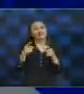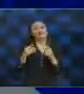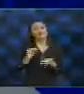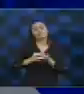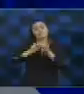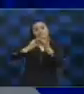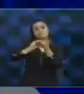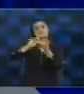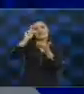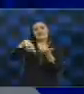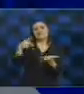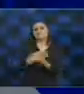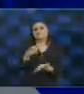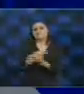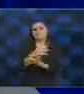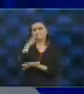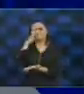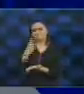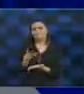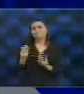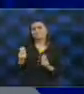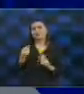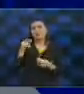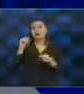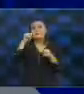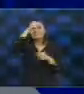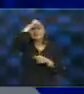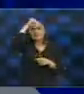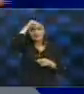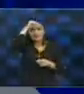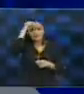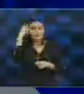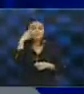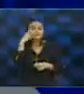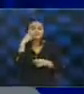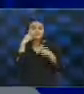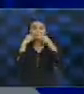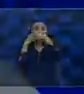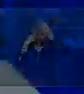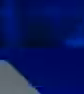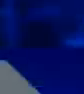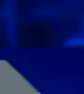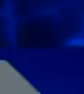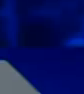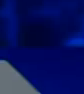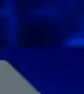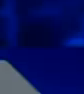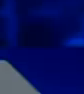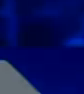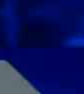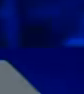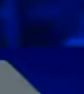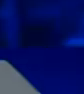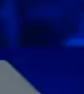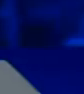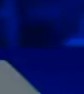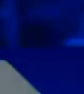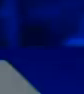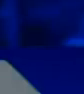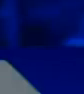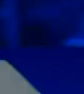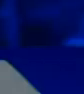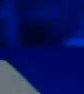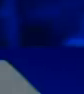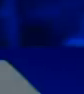uma creche, que custa mais que a construção, fica com a prefeitura. 10%, ele não sabe disso, é inexperiente. 10% fica